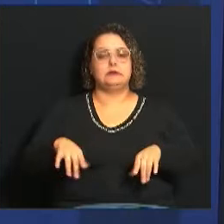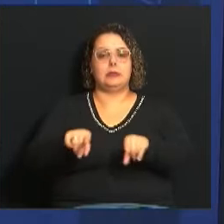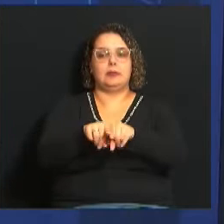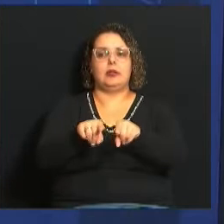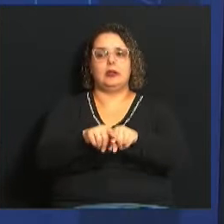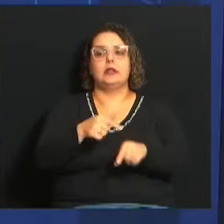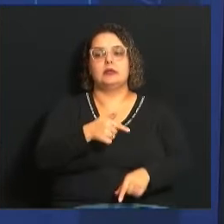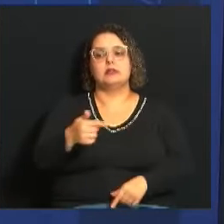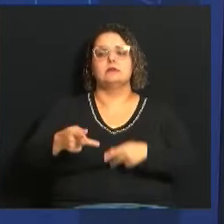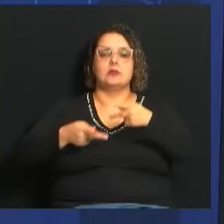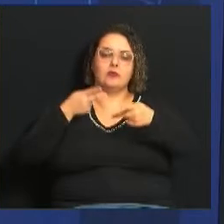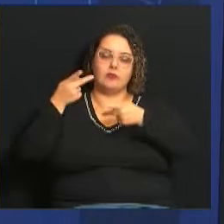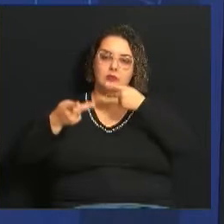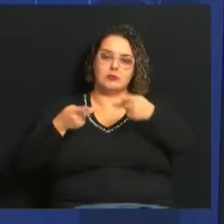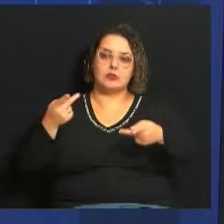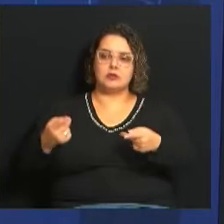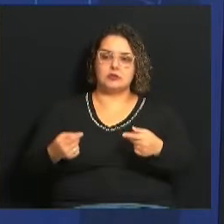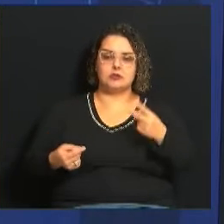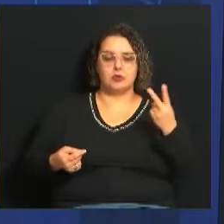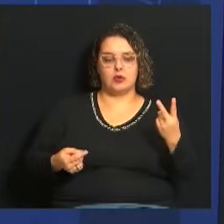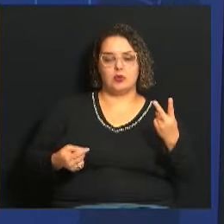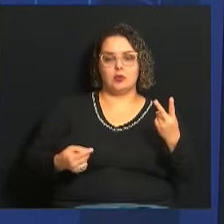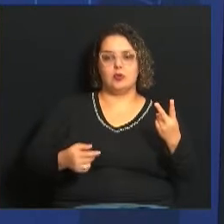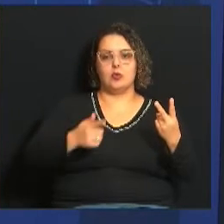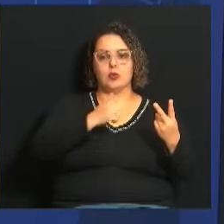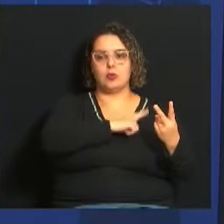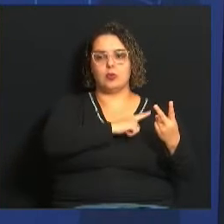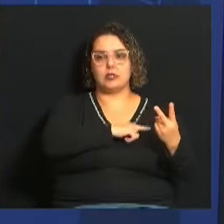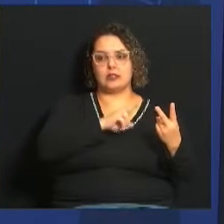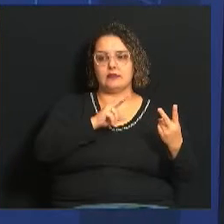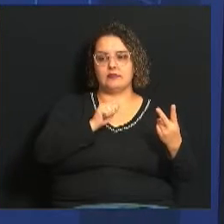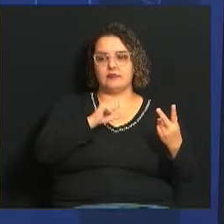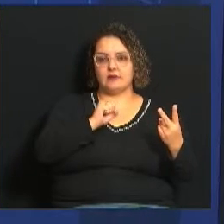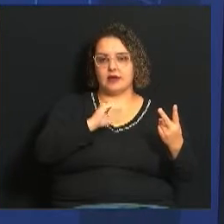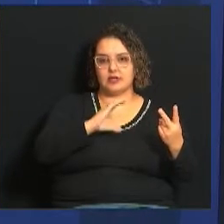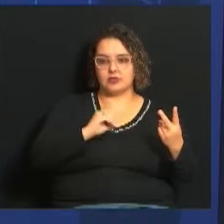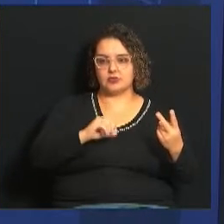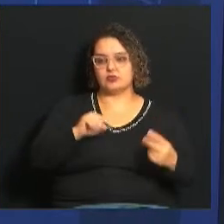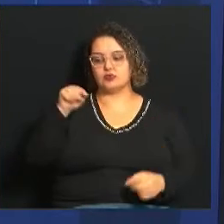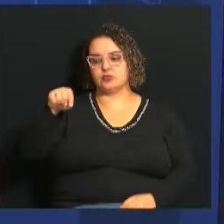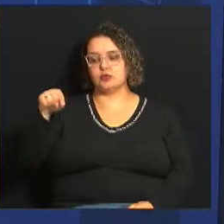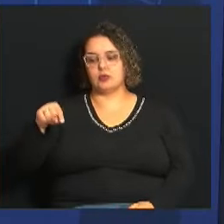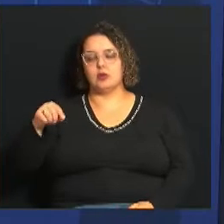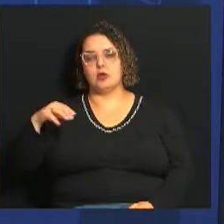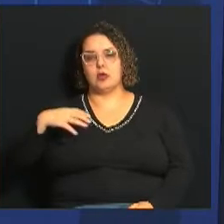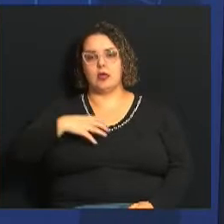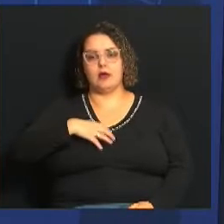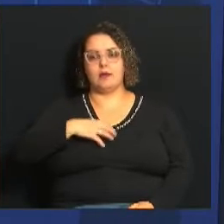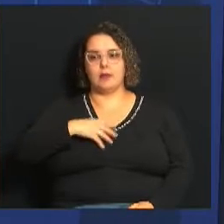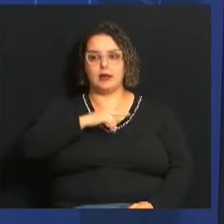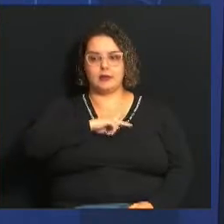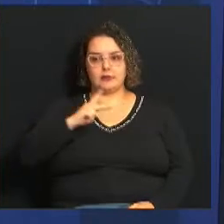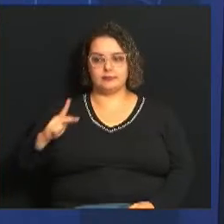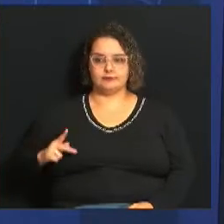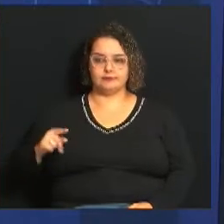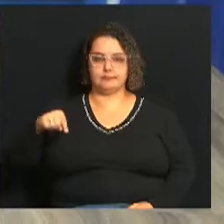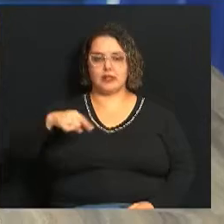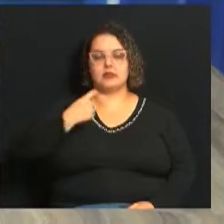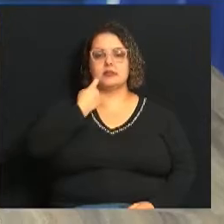mais sobre as duas partidas, né? Guarani e Vasco acontecendo lá em Manaus e entre Bahia e Ponte Preta na